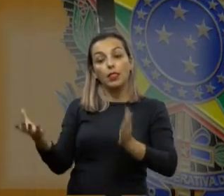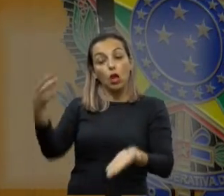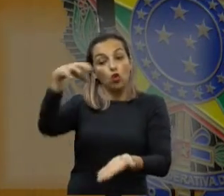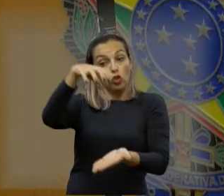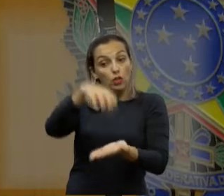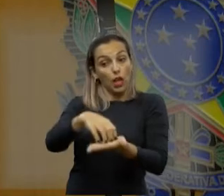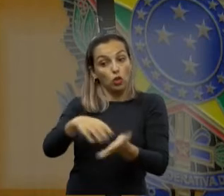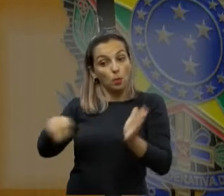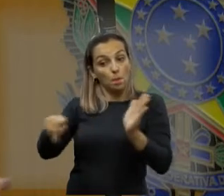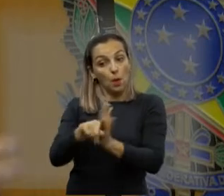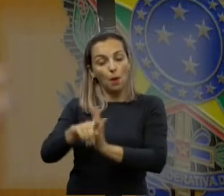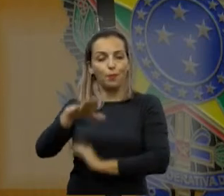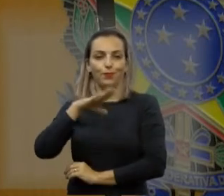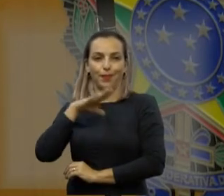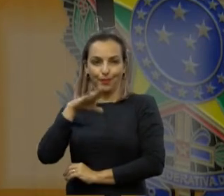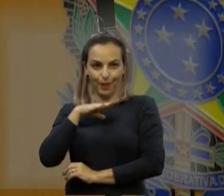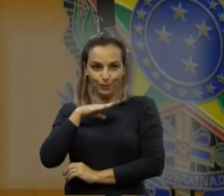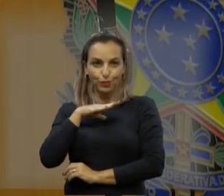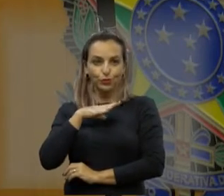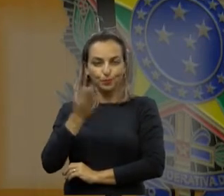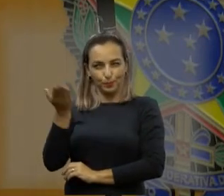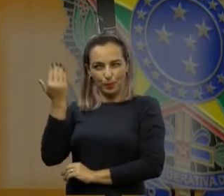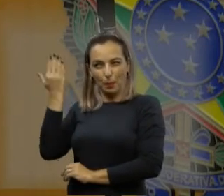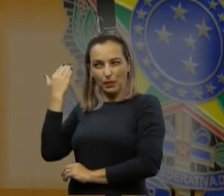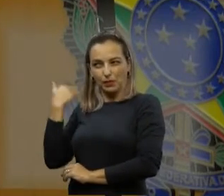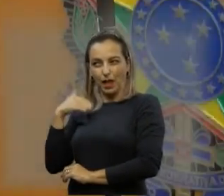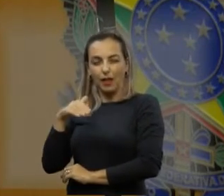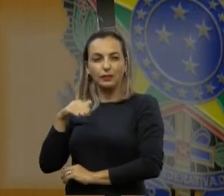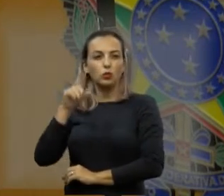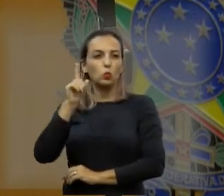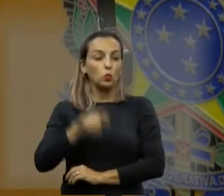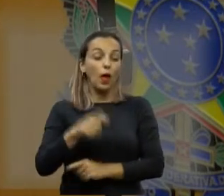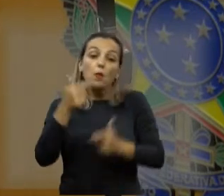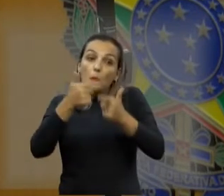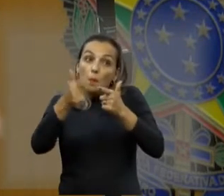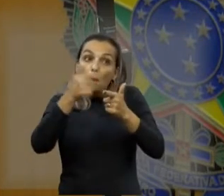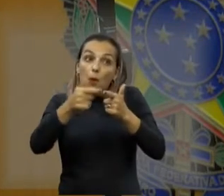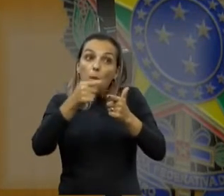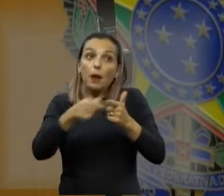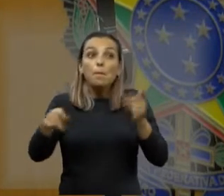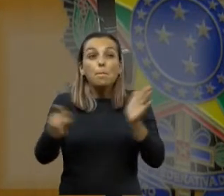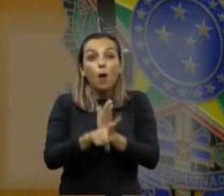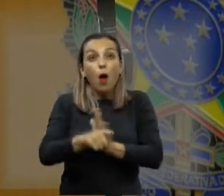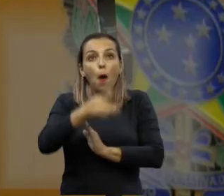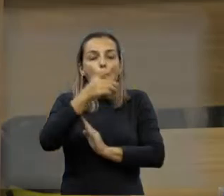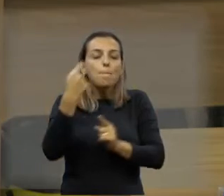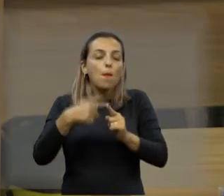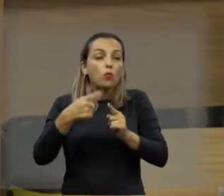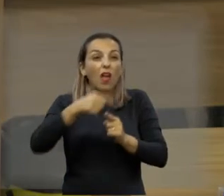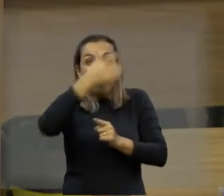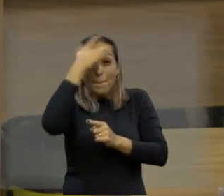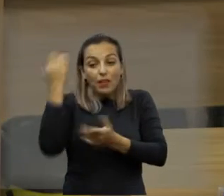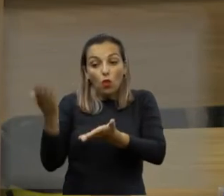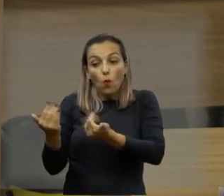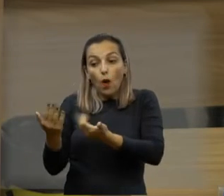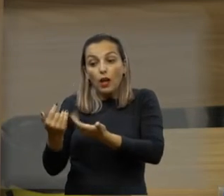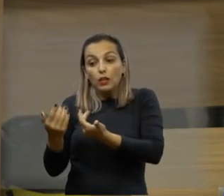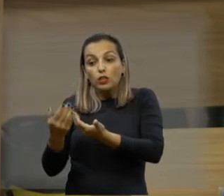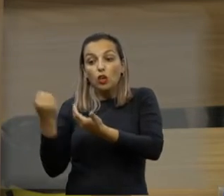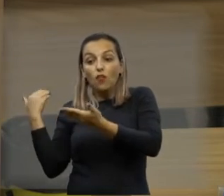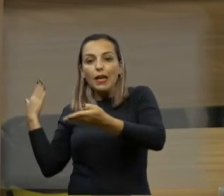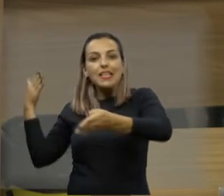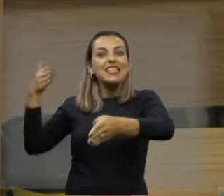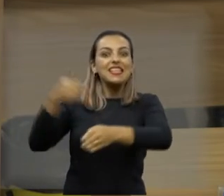centros da cidade e isso faziam de um grande problema é que era do deslocamento dessa Juventude para